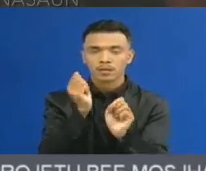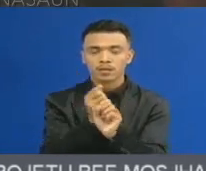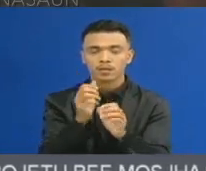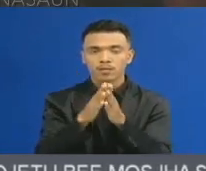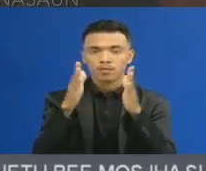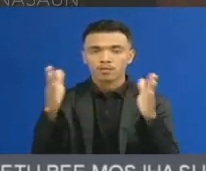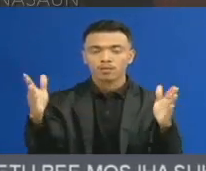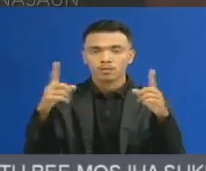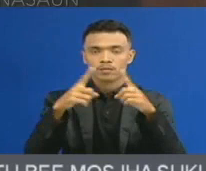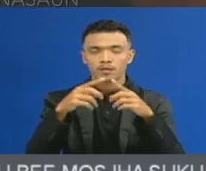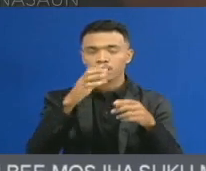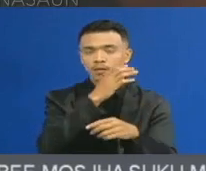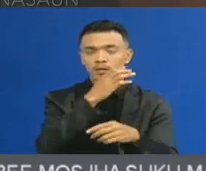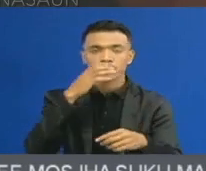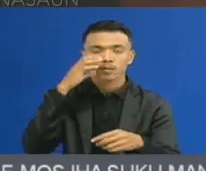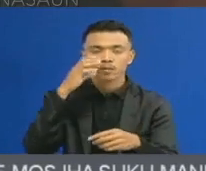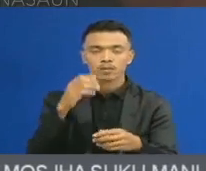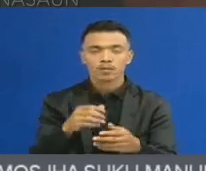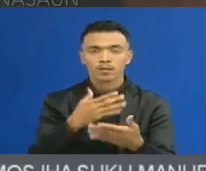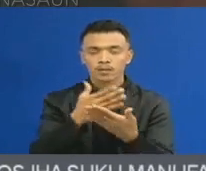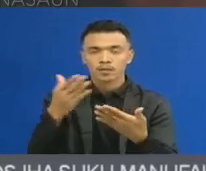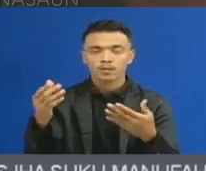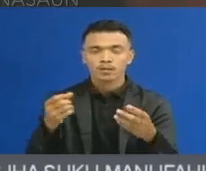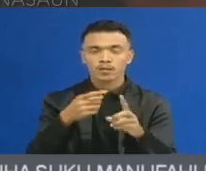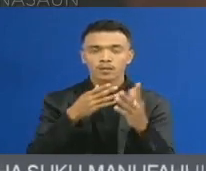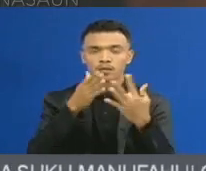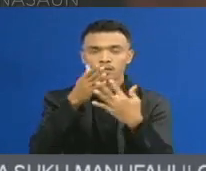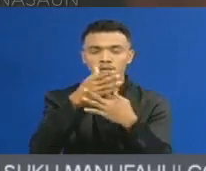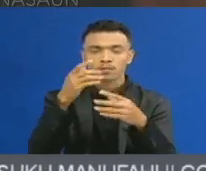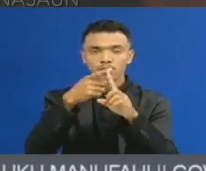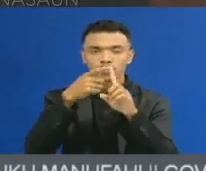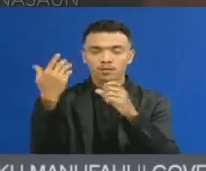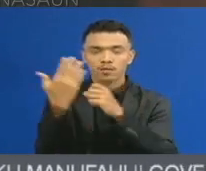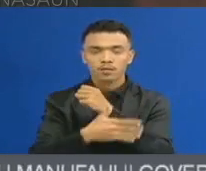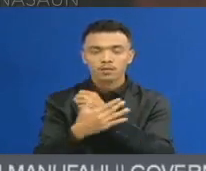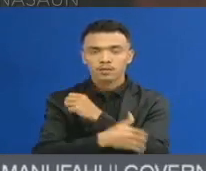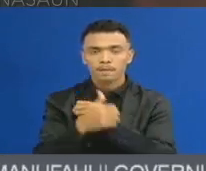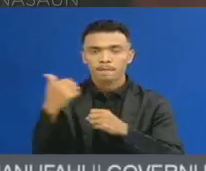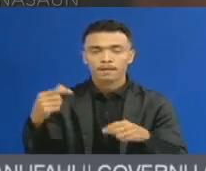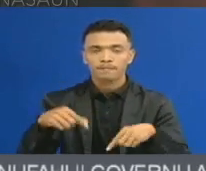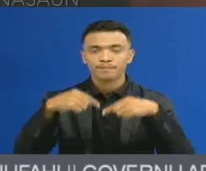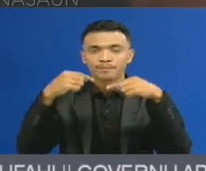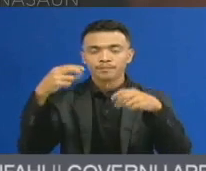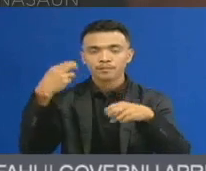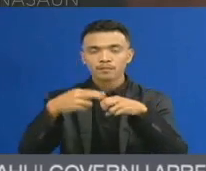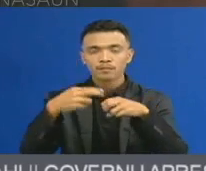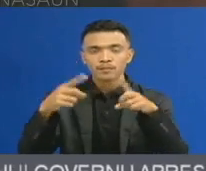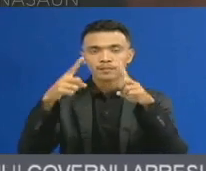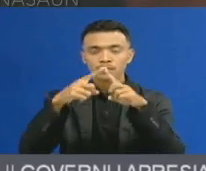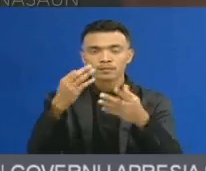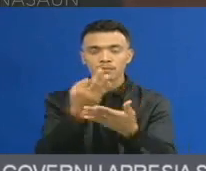bot ba, ita ne setor agricultura, sa sang maioria tama usi liur, então, ni a kona impacto mos pa fosse preso ne.